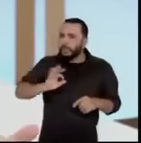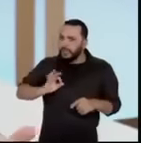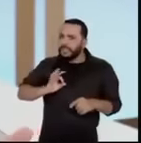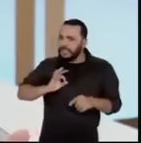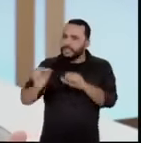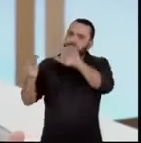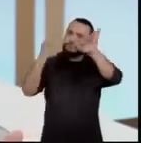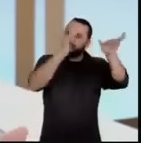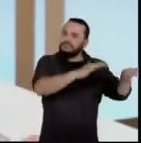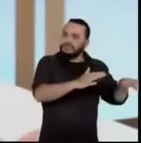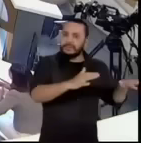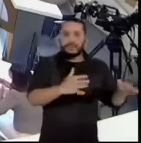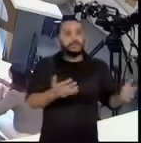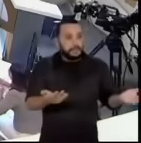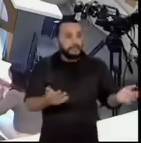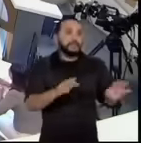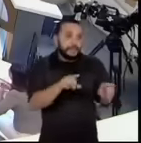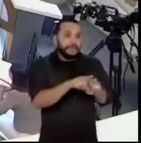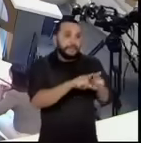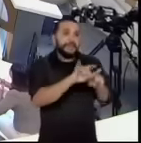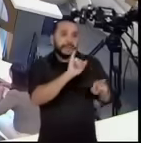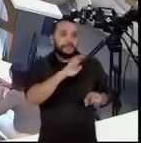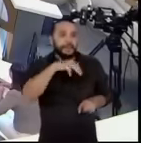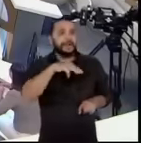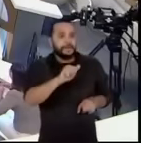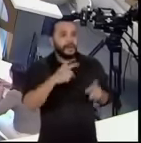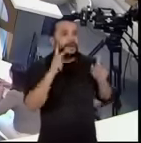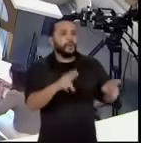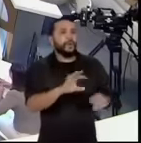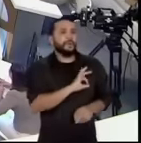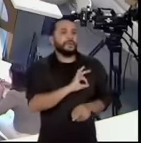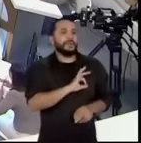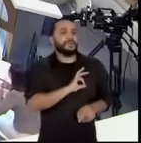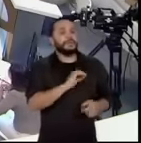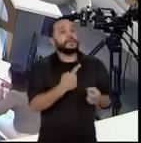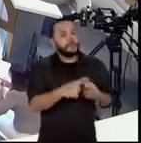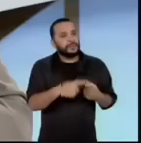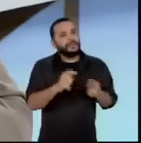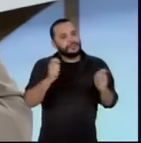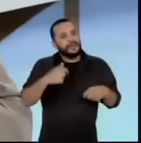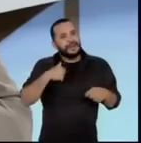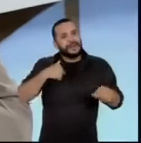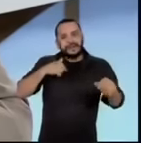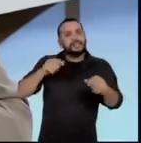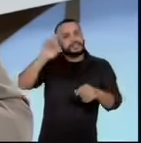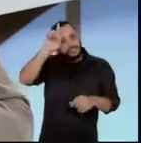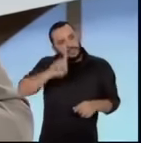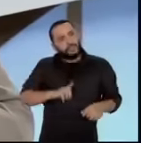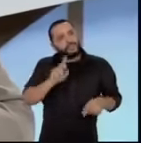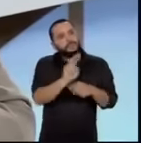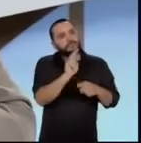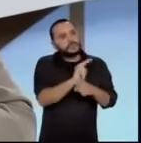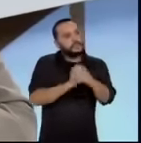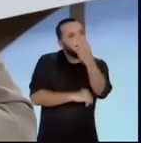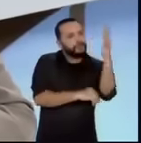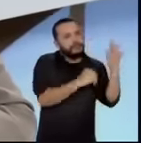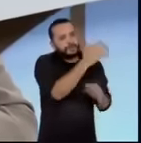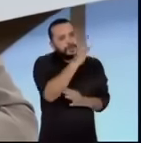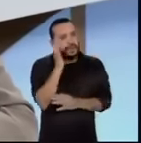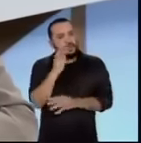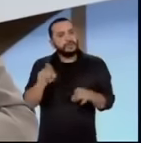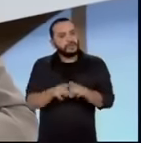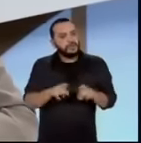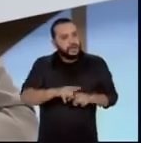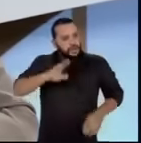essa comunicação. Não, ou o próprio IBAMA. O IBAMA tem poder de polícia. Por que o GEF não foi acionado? Por que a Diretoria de Proteção Ambiental não ativou a tropa de elite